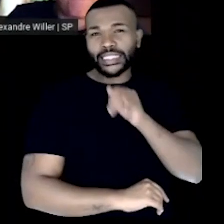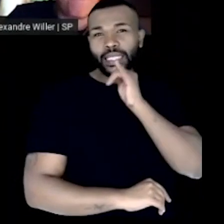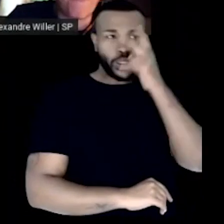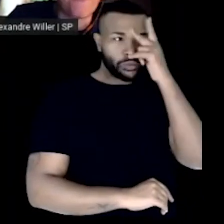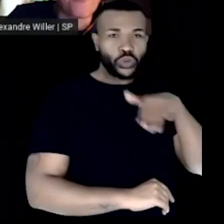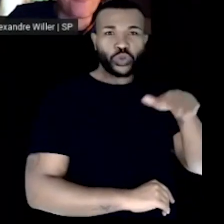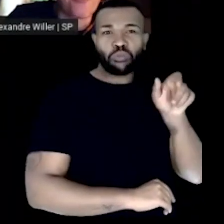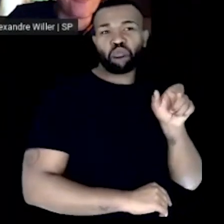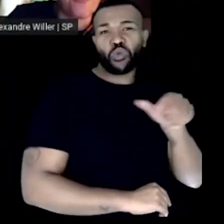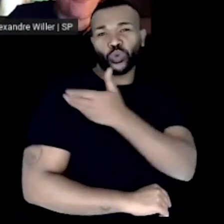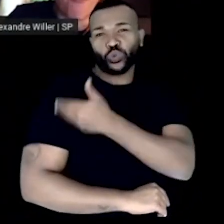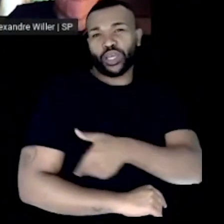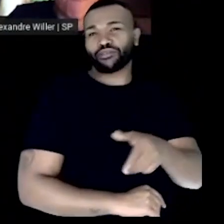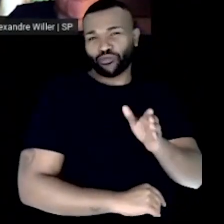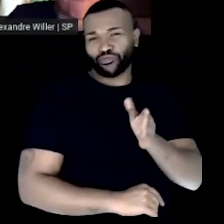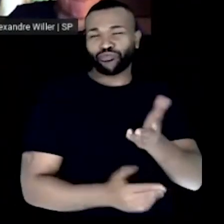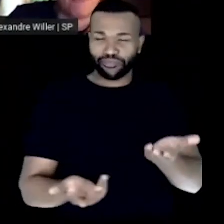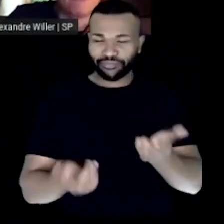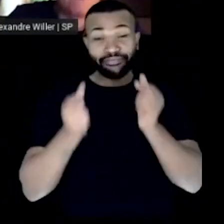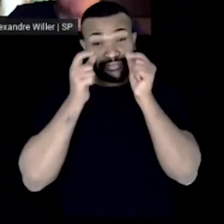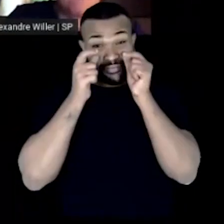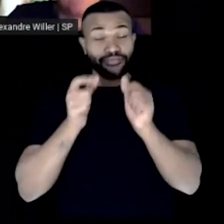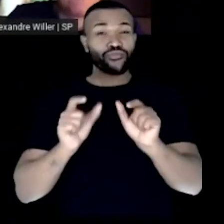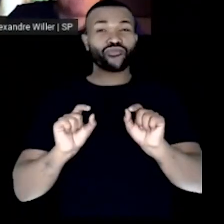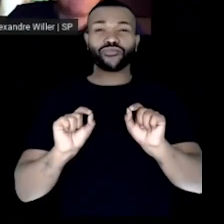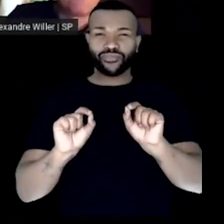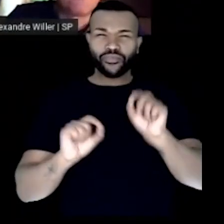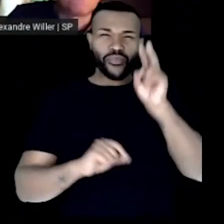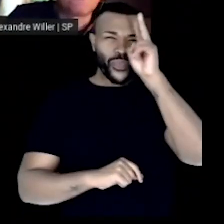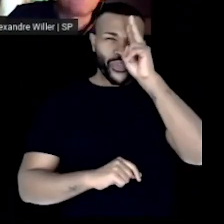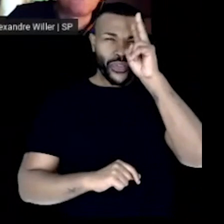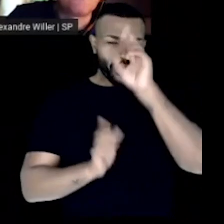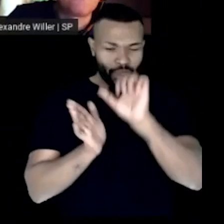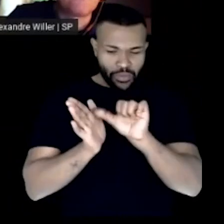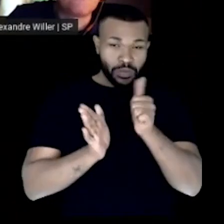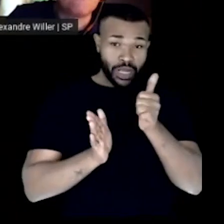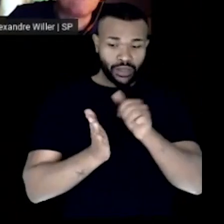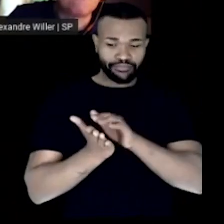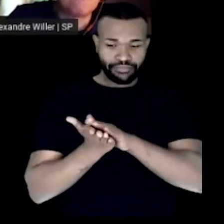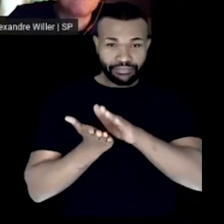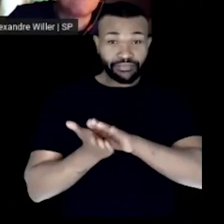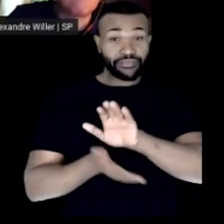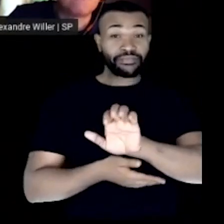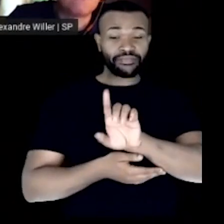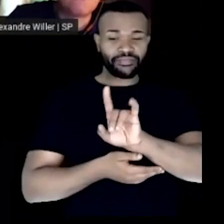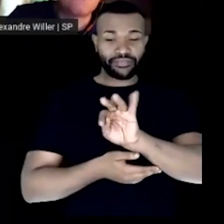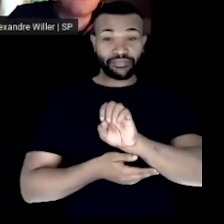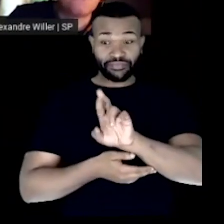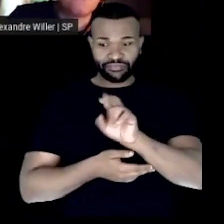desses clichês ao qual a gente está tão habituado. Interessante é que, assim, eu lembro que o meu primeiro